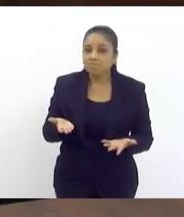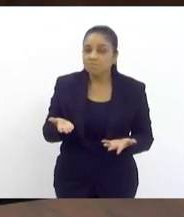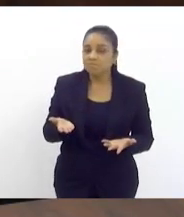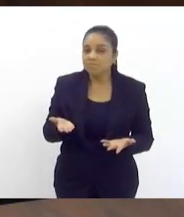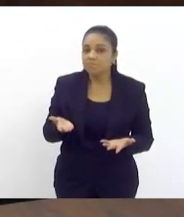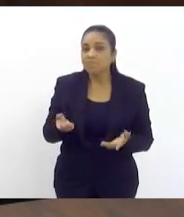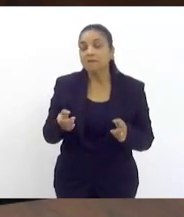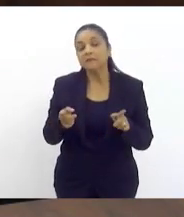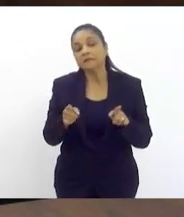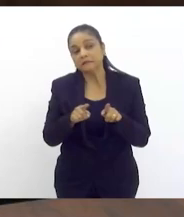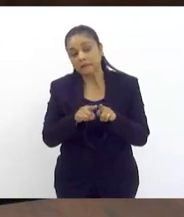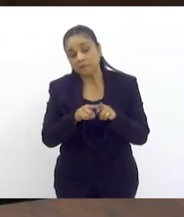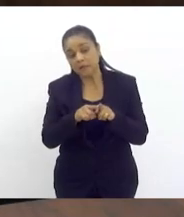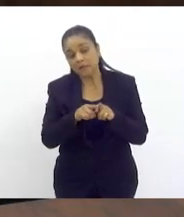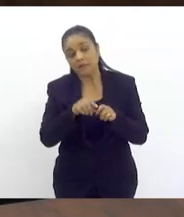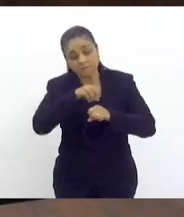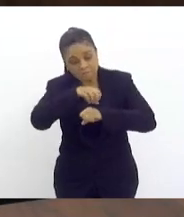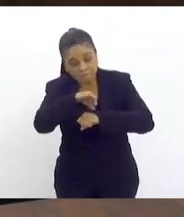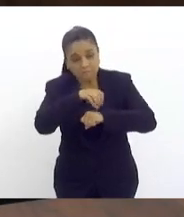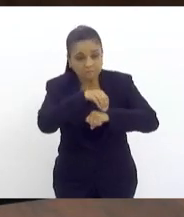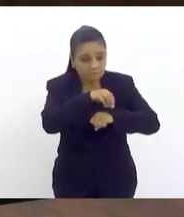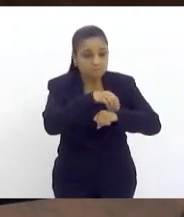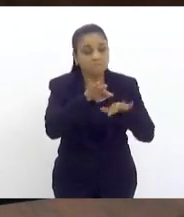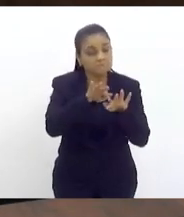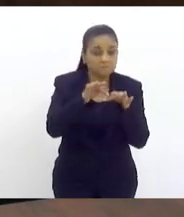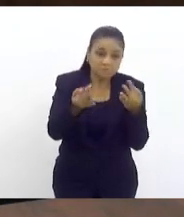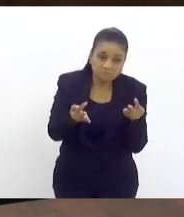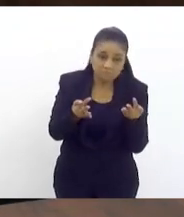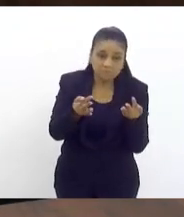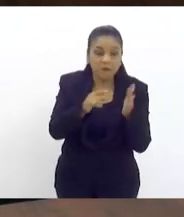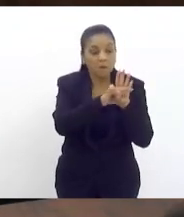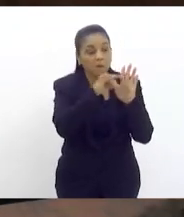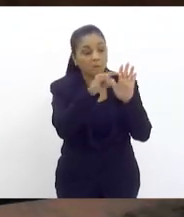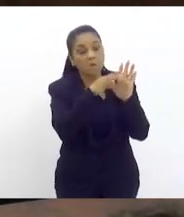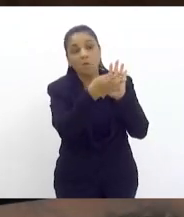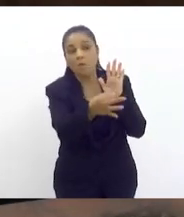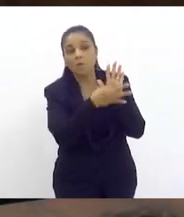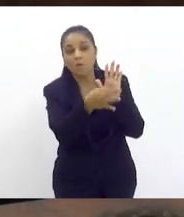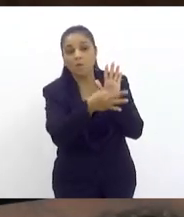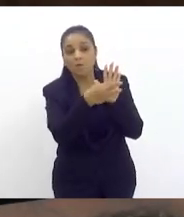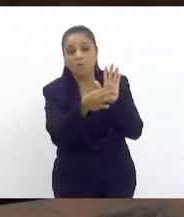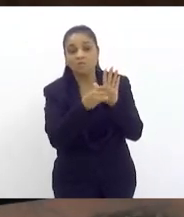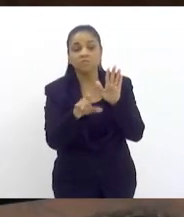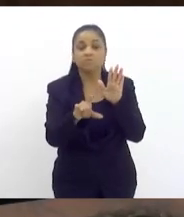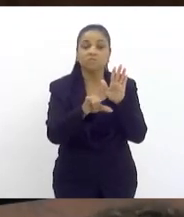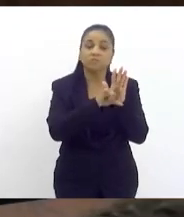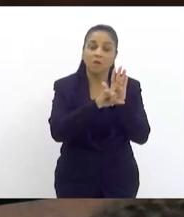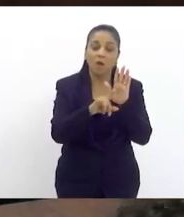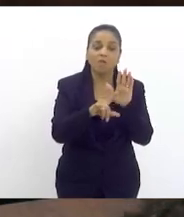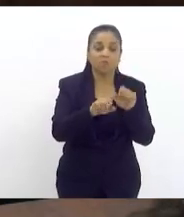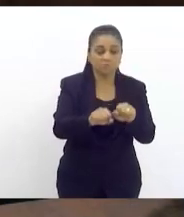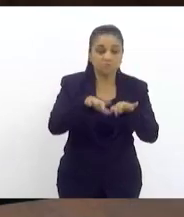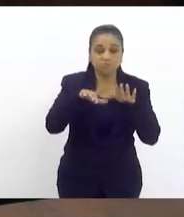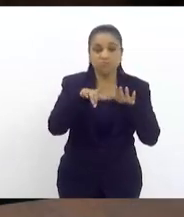Seria também uma indicação simples. O parecer veio pela indicação legislativa.